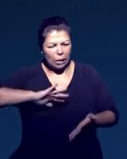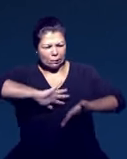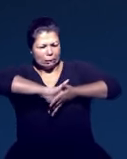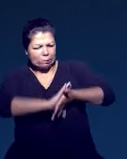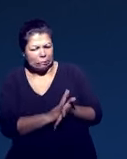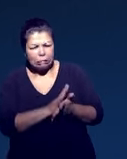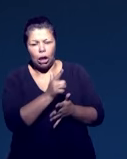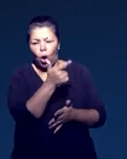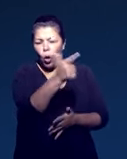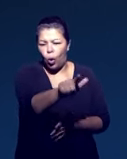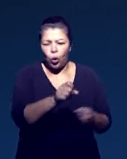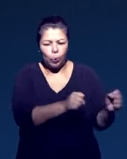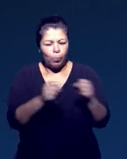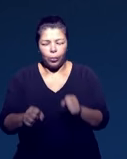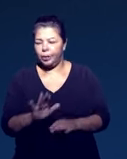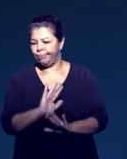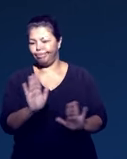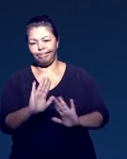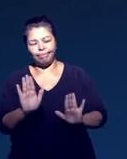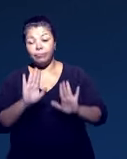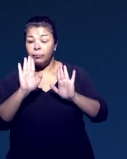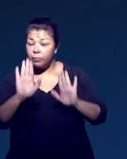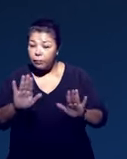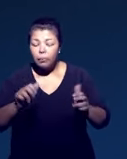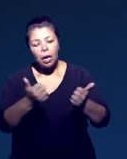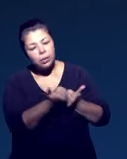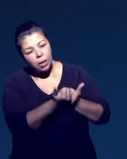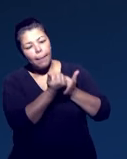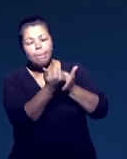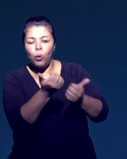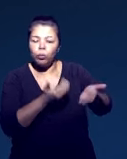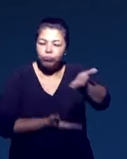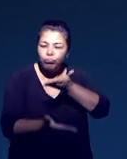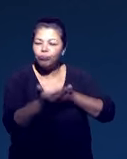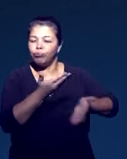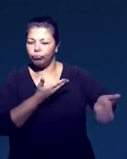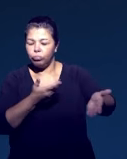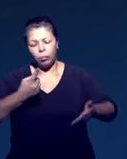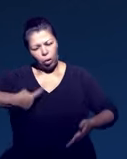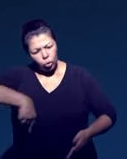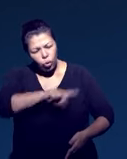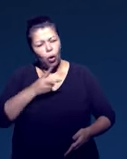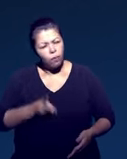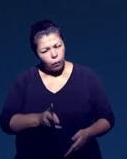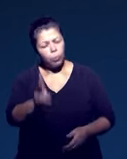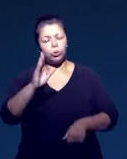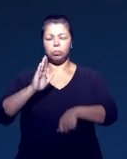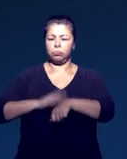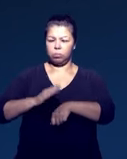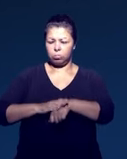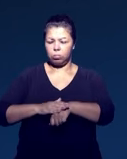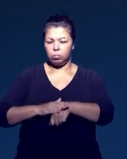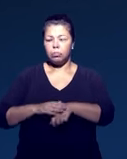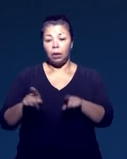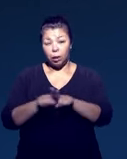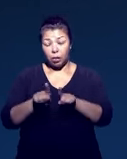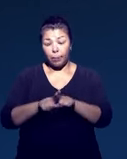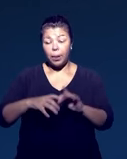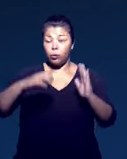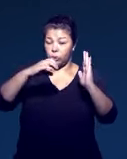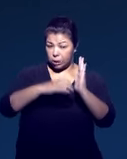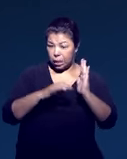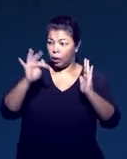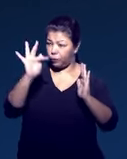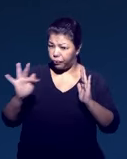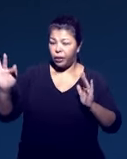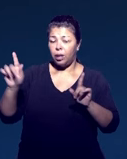outro poder mas o aprimoramento e a proteção desse próprio poder e nós o faremos no senado Federal tanto o mandato de Ministro Supremo quanto as